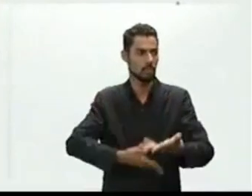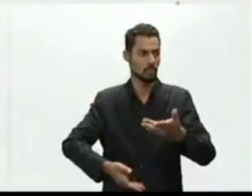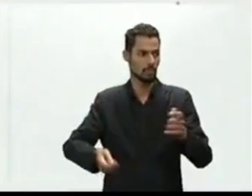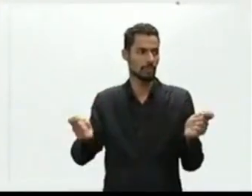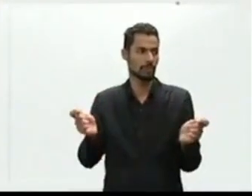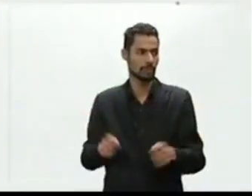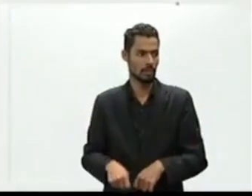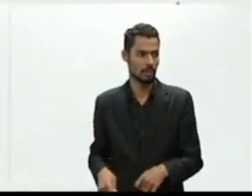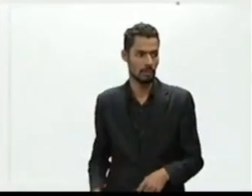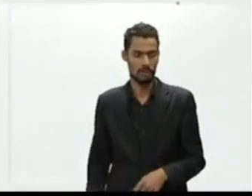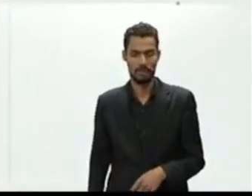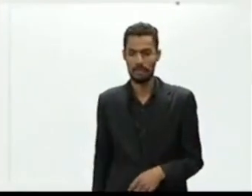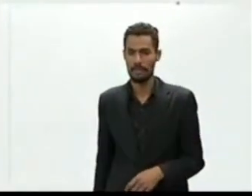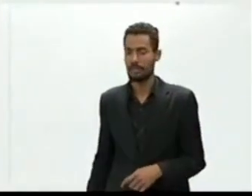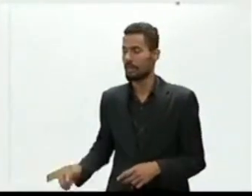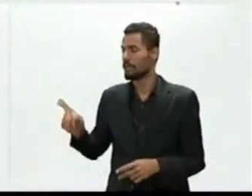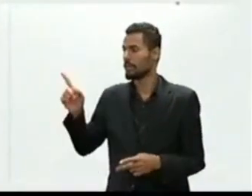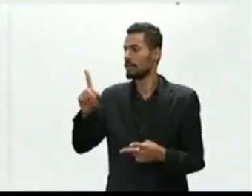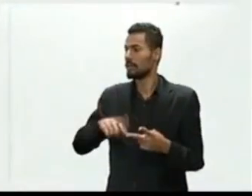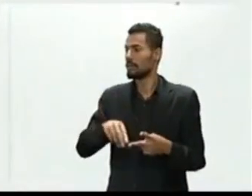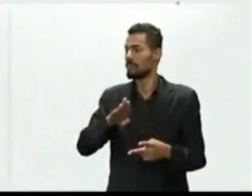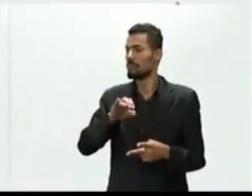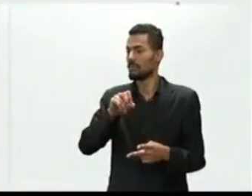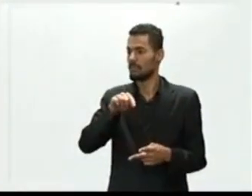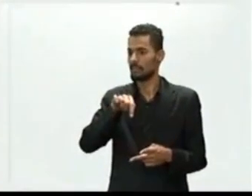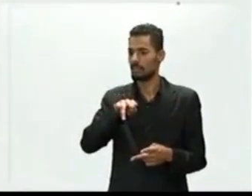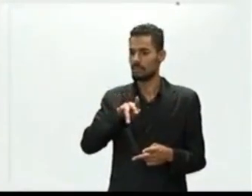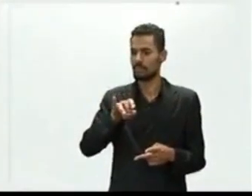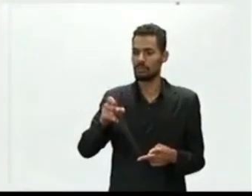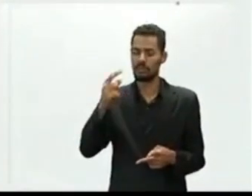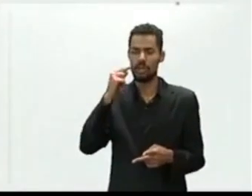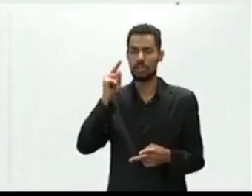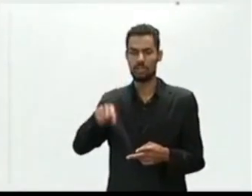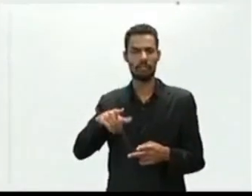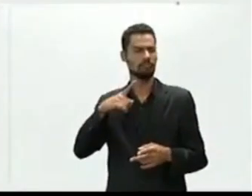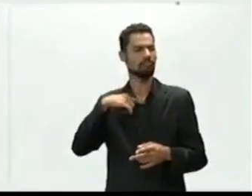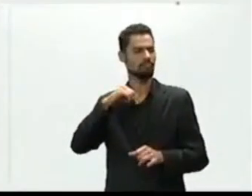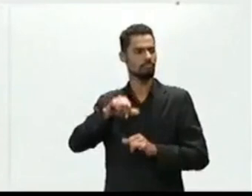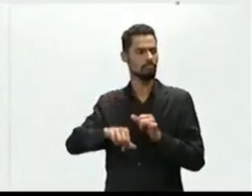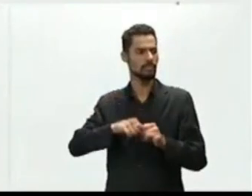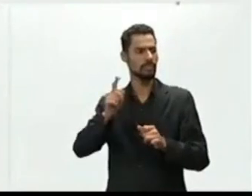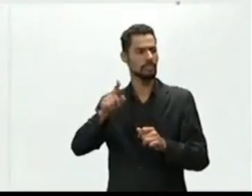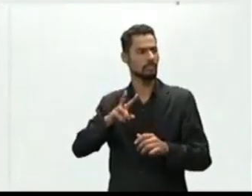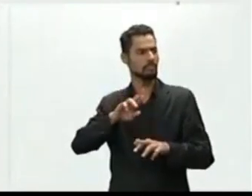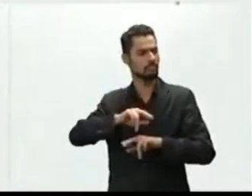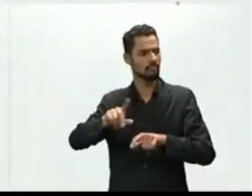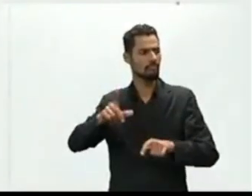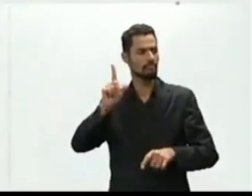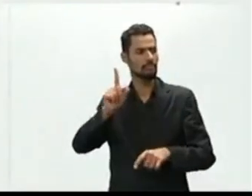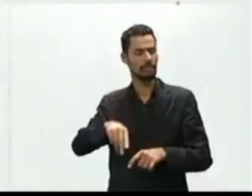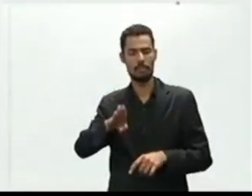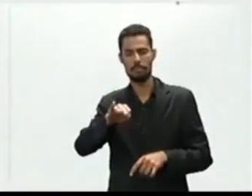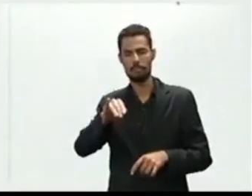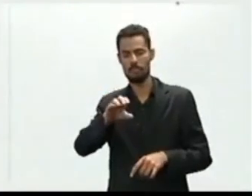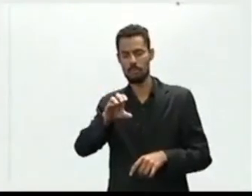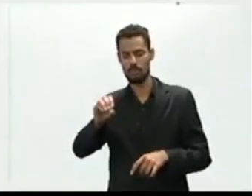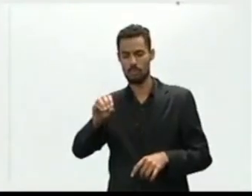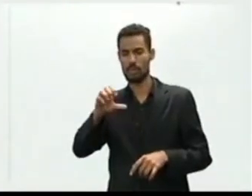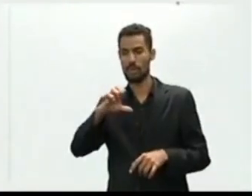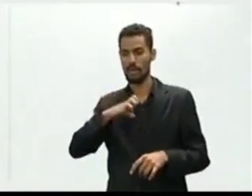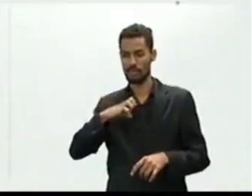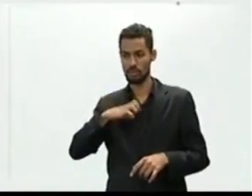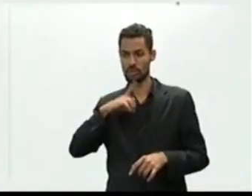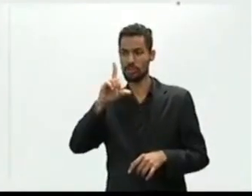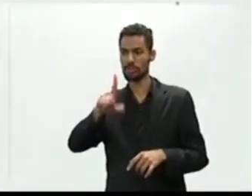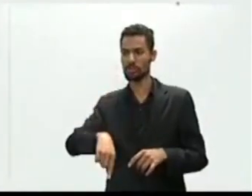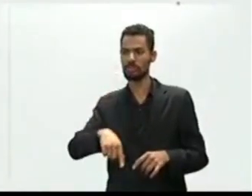social. E as biotecnologias, elas agitam esse bem-estar social, por isso que a gente tem que estar discutindo, por isso que existe a bioética, que é o que